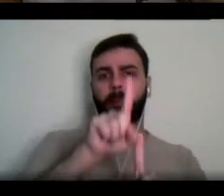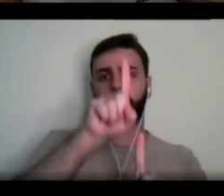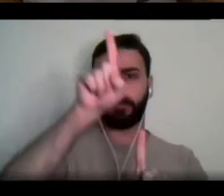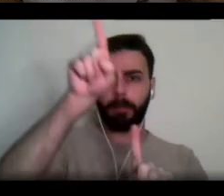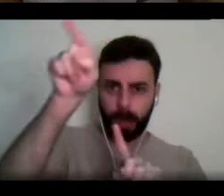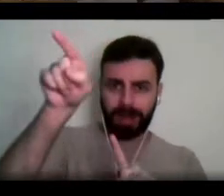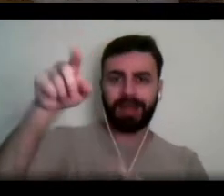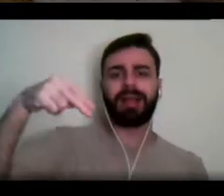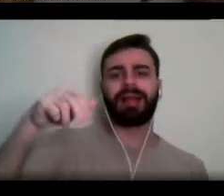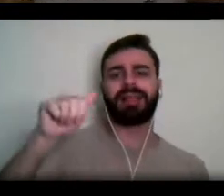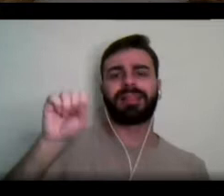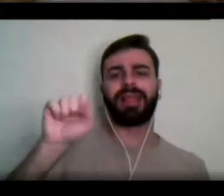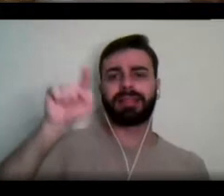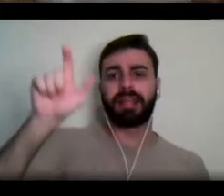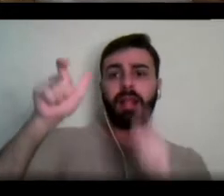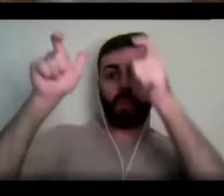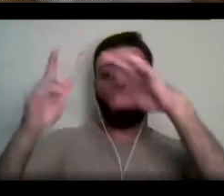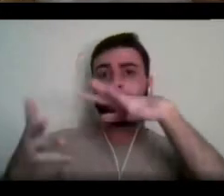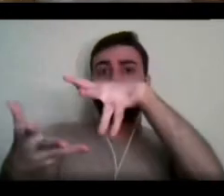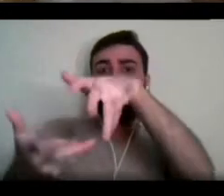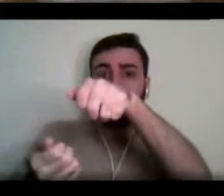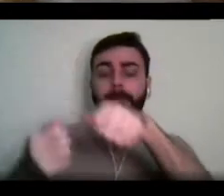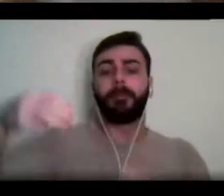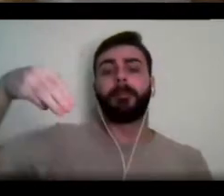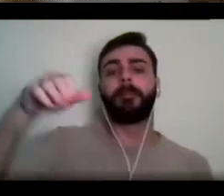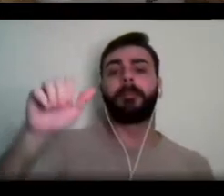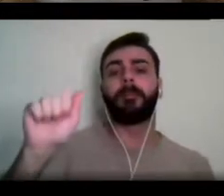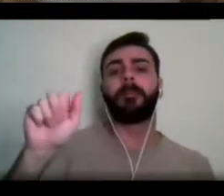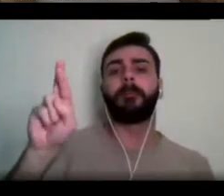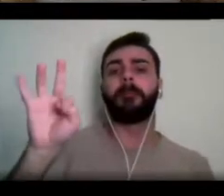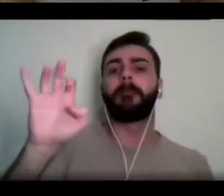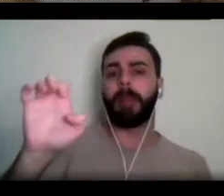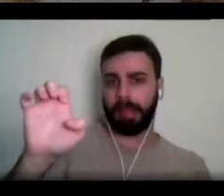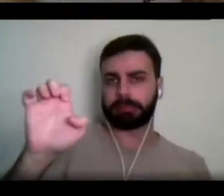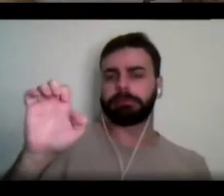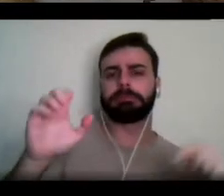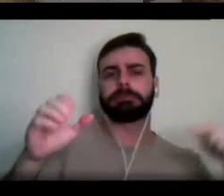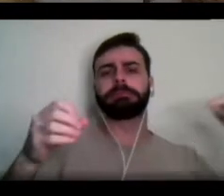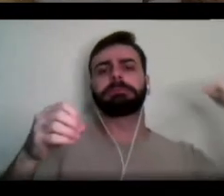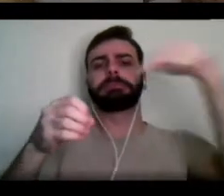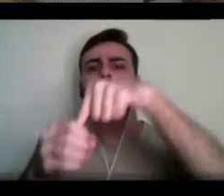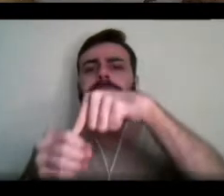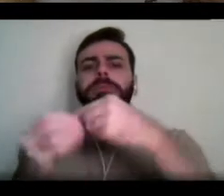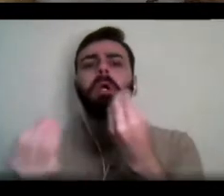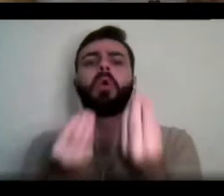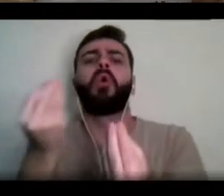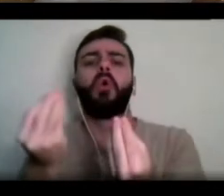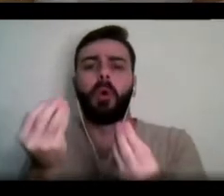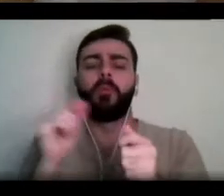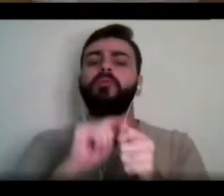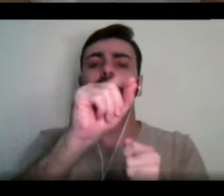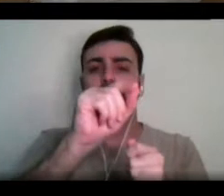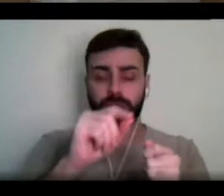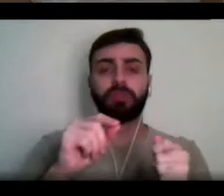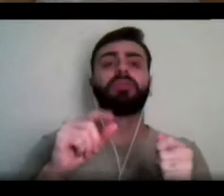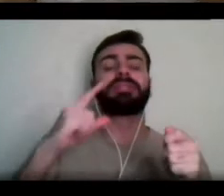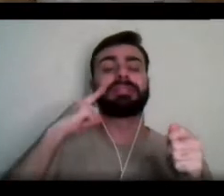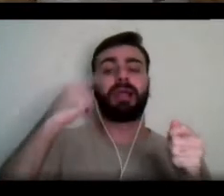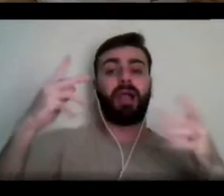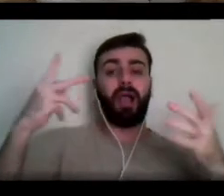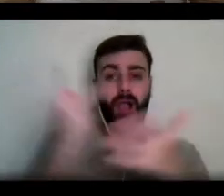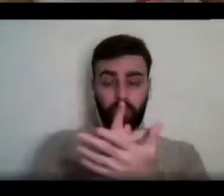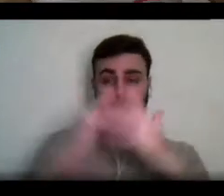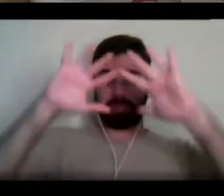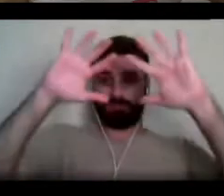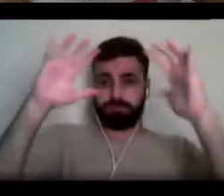em janeiro de 2004, a NASA pousou módulos de exploração em Marte e parte dessa descida constituiu nas seguintes